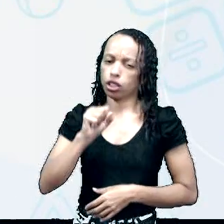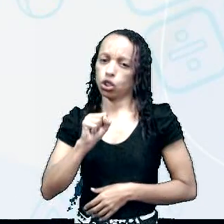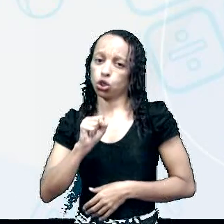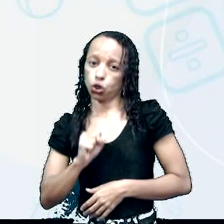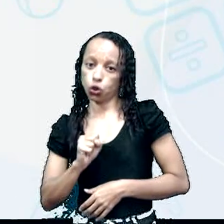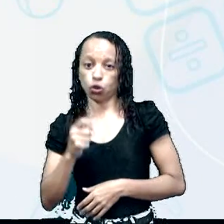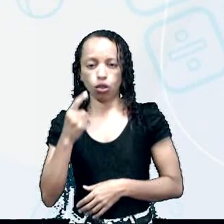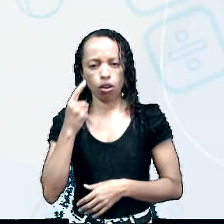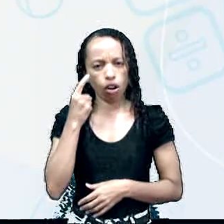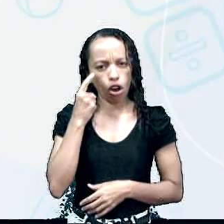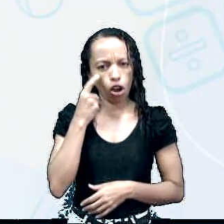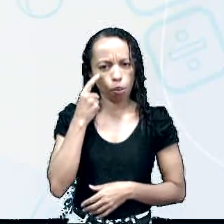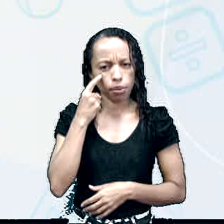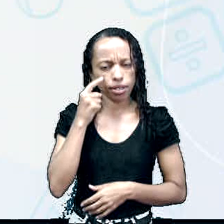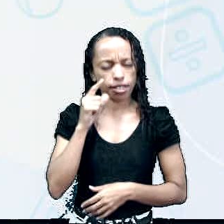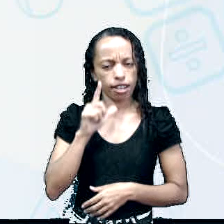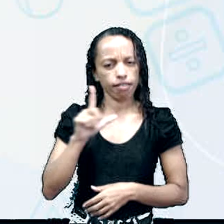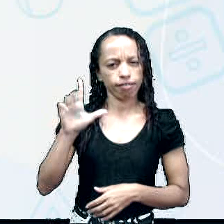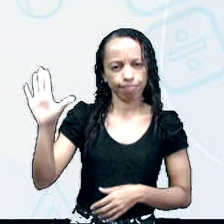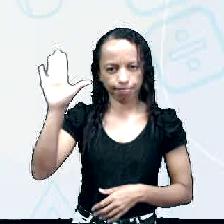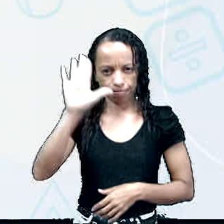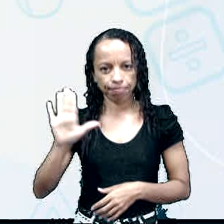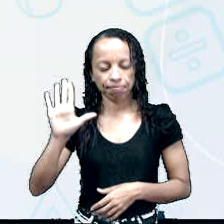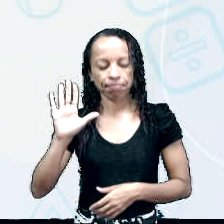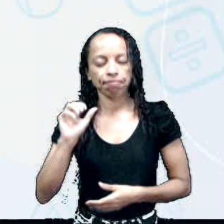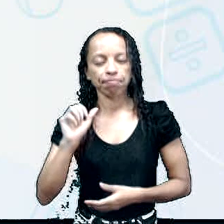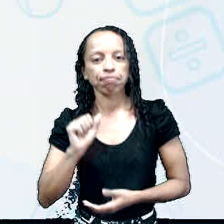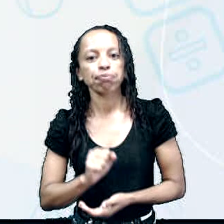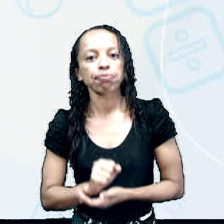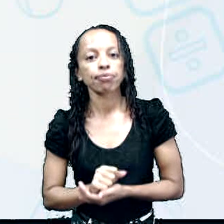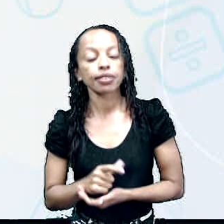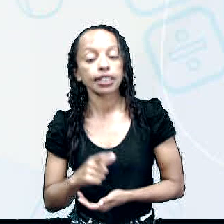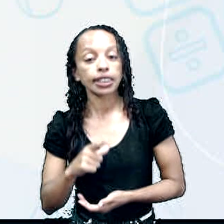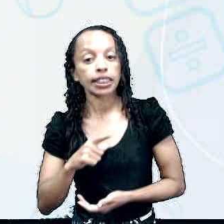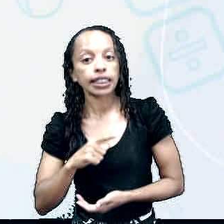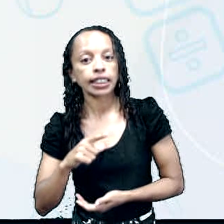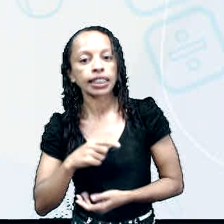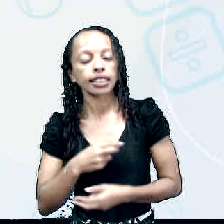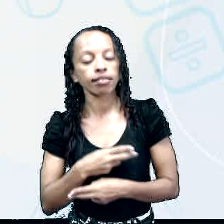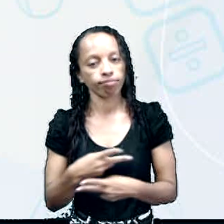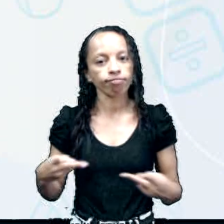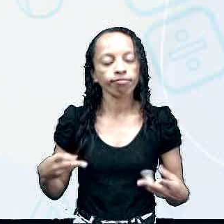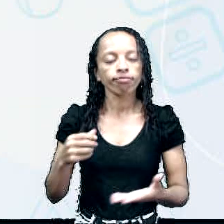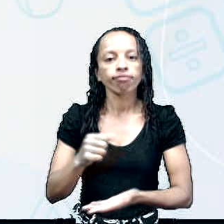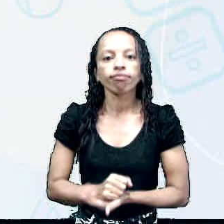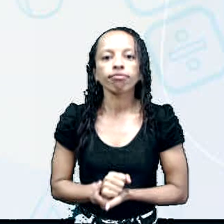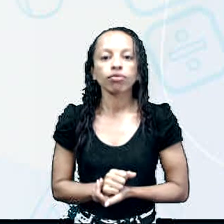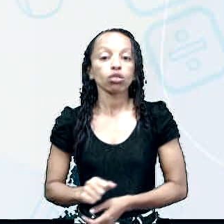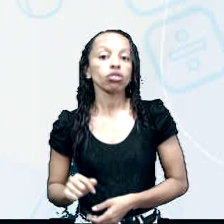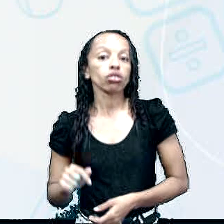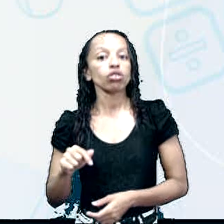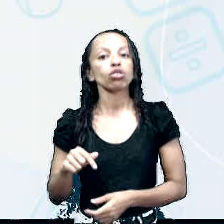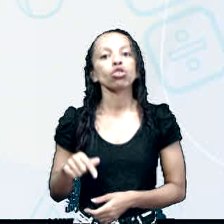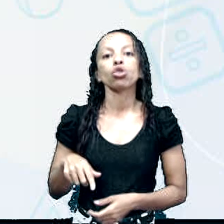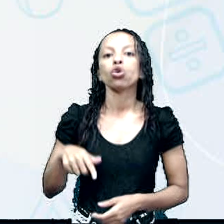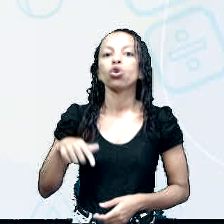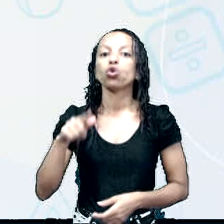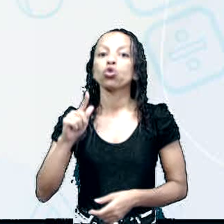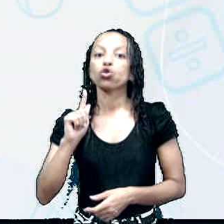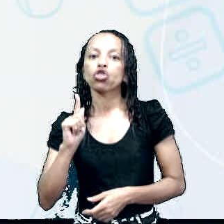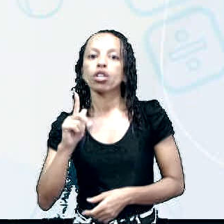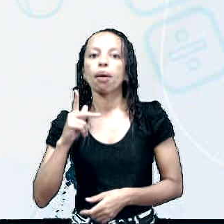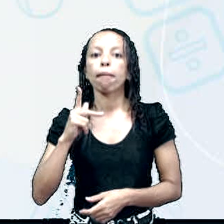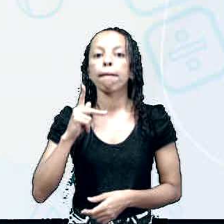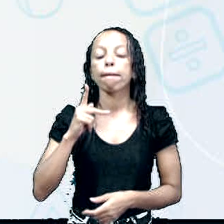que nós temos o seguinte o GPS ele vai ter um sistema e esse sistema